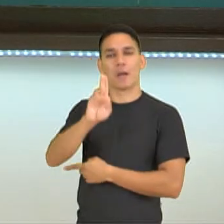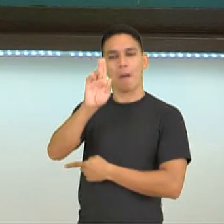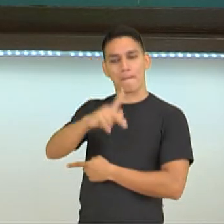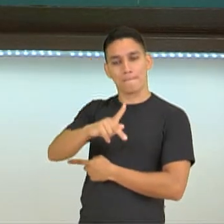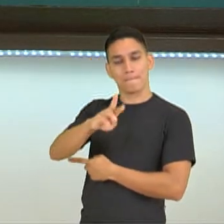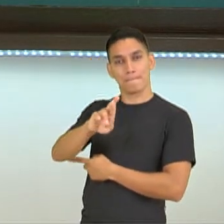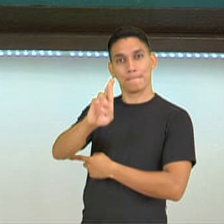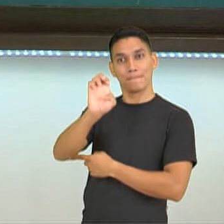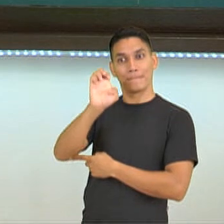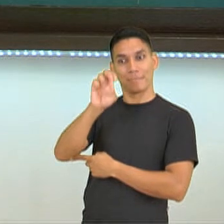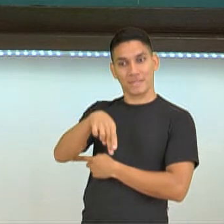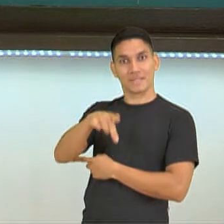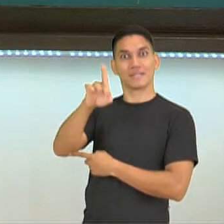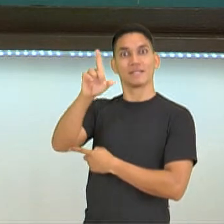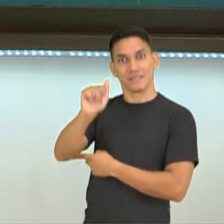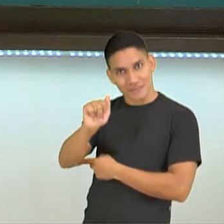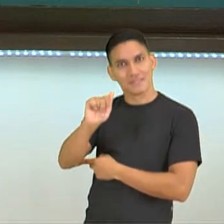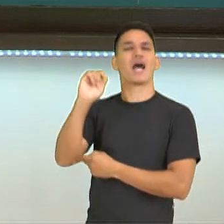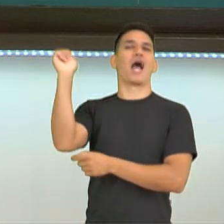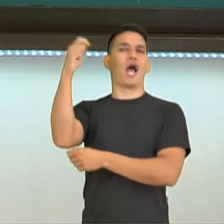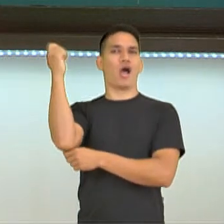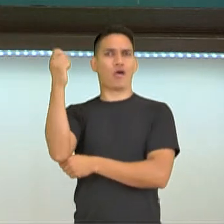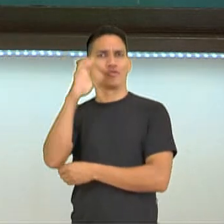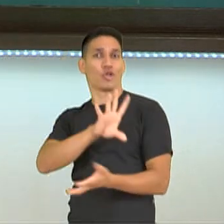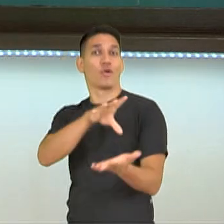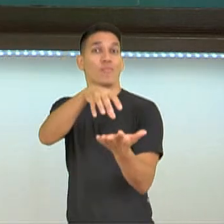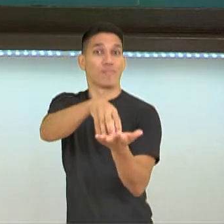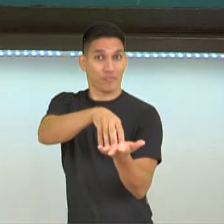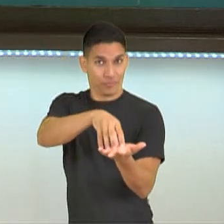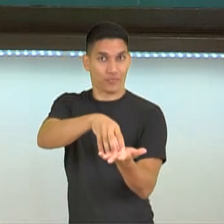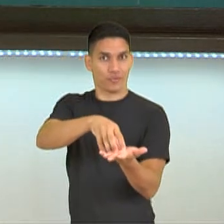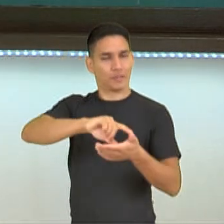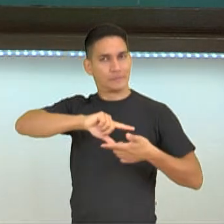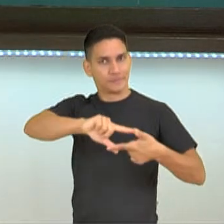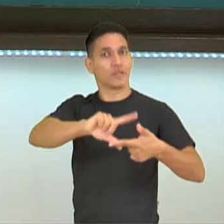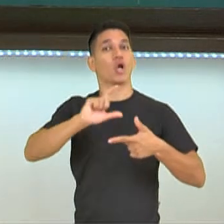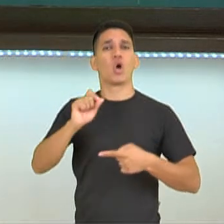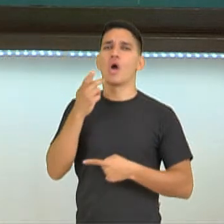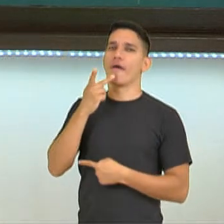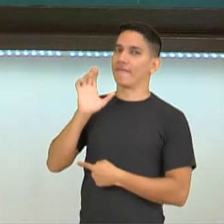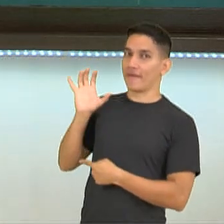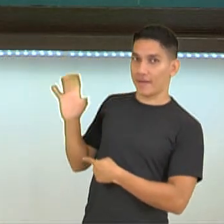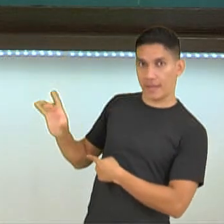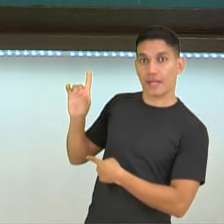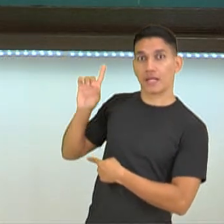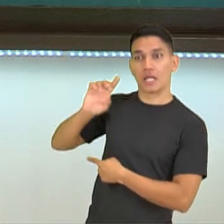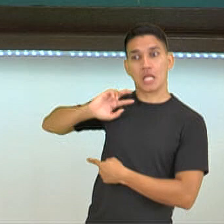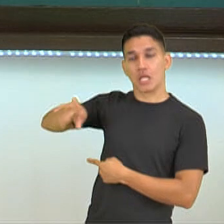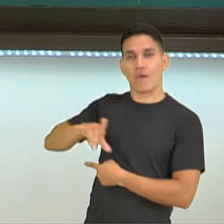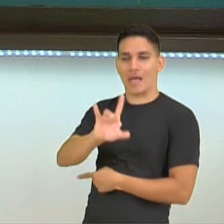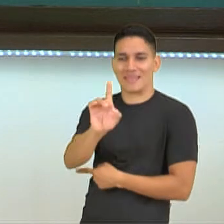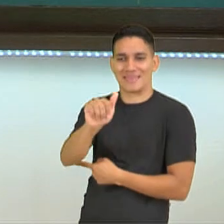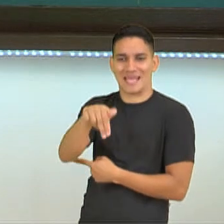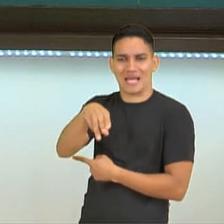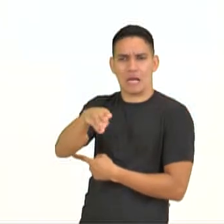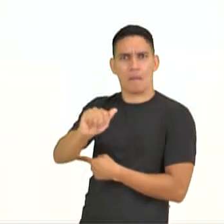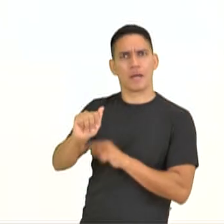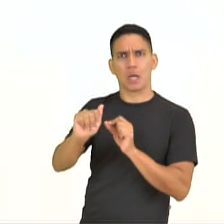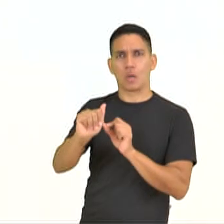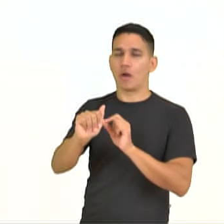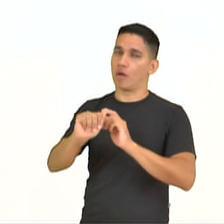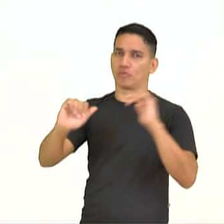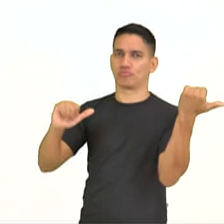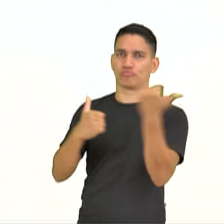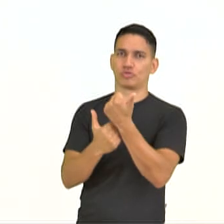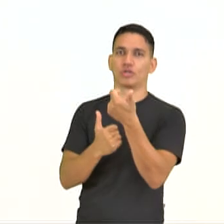gaúcha. Nos centros de tradição, a gente não se refere a ela como dama, é a famosa